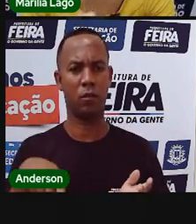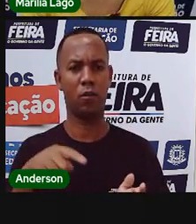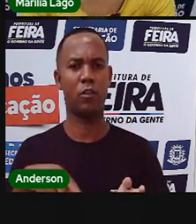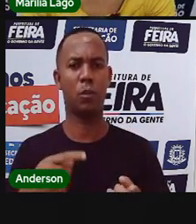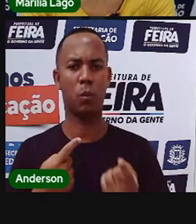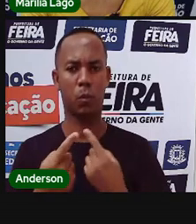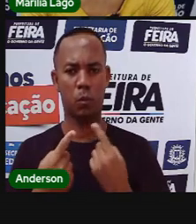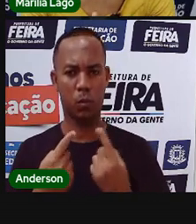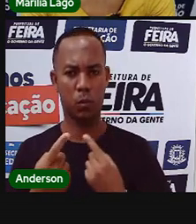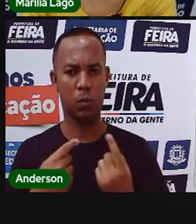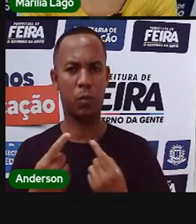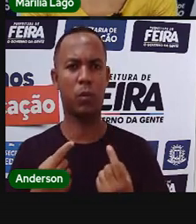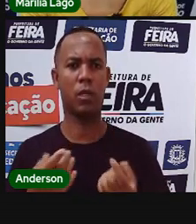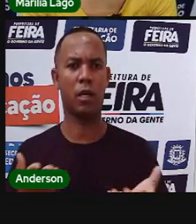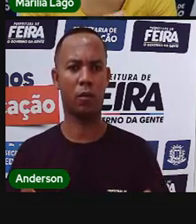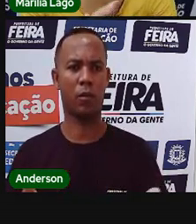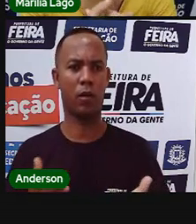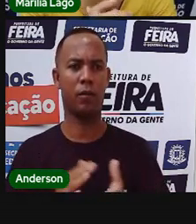agora.